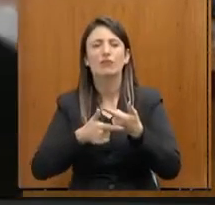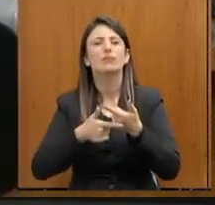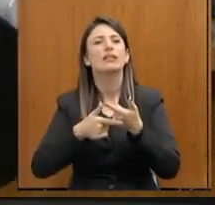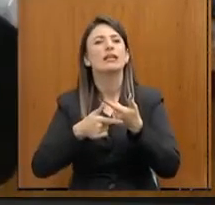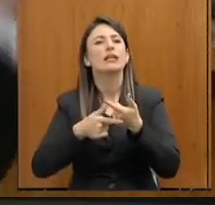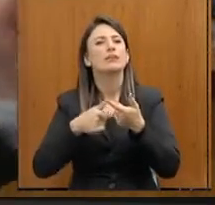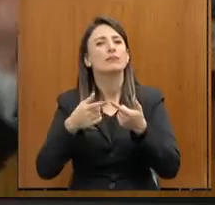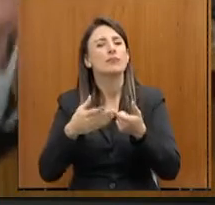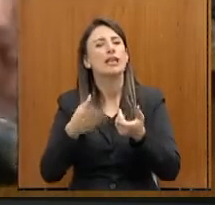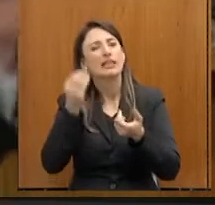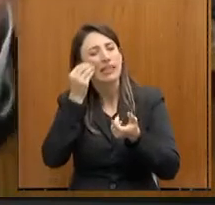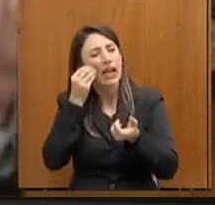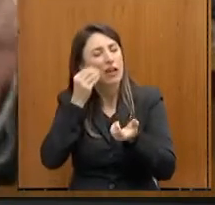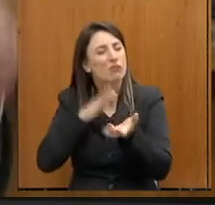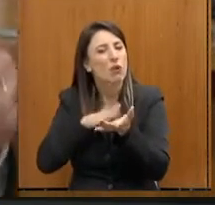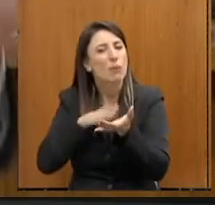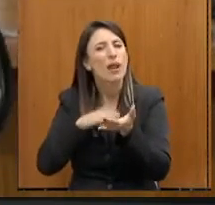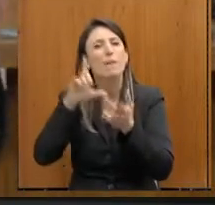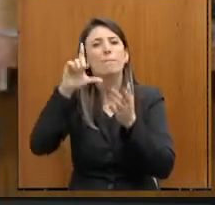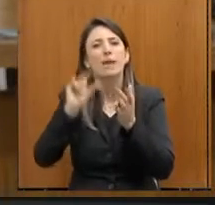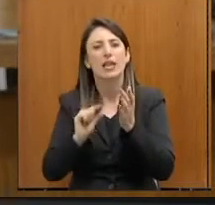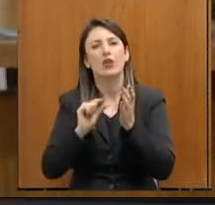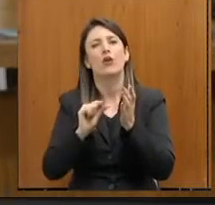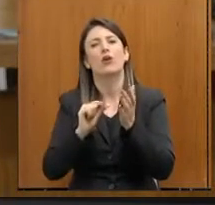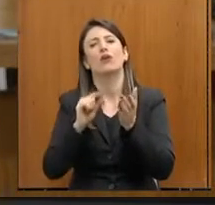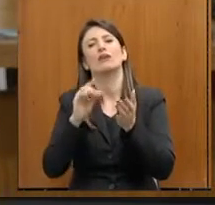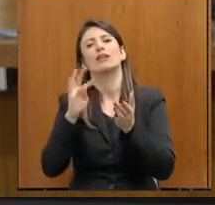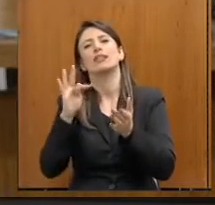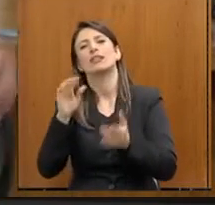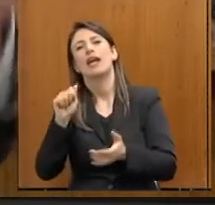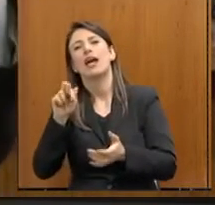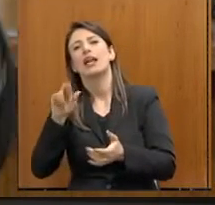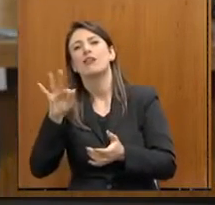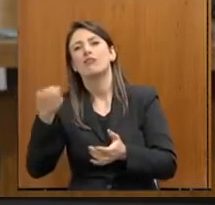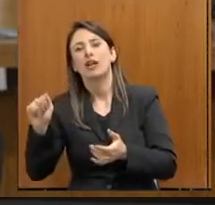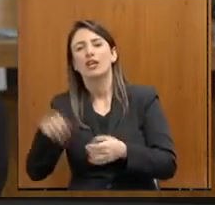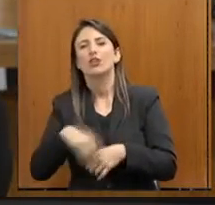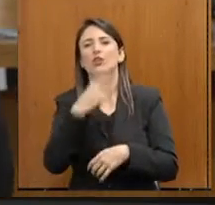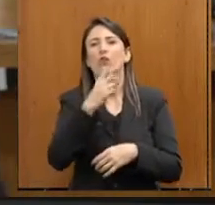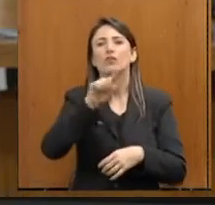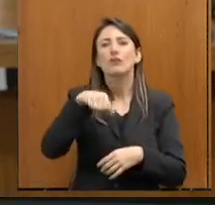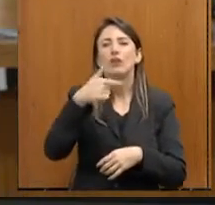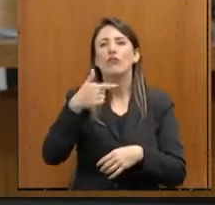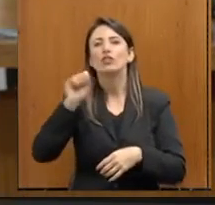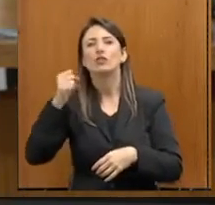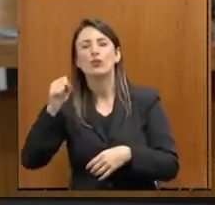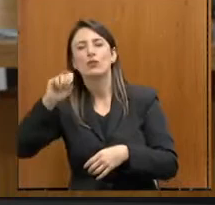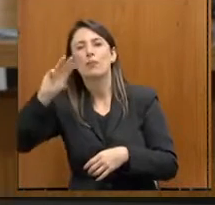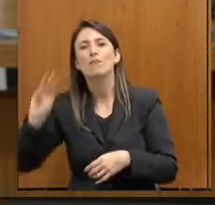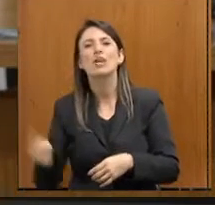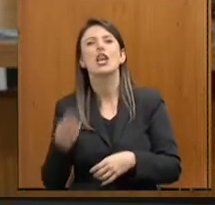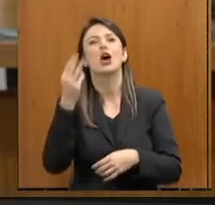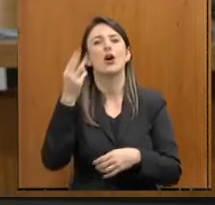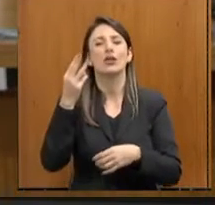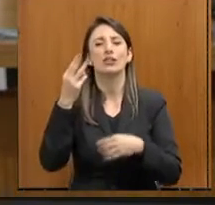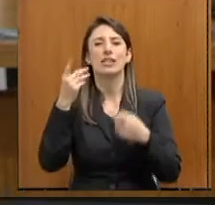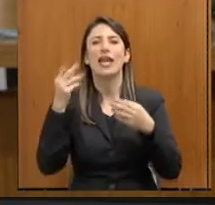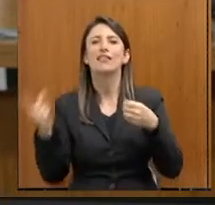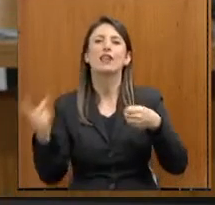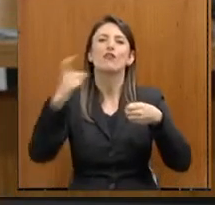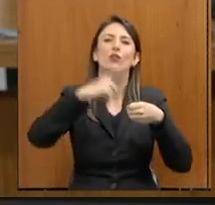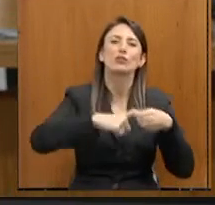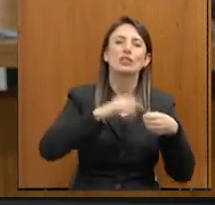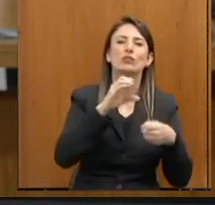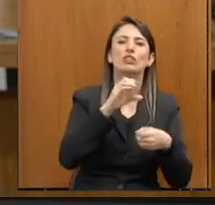menor tarifa 2,28 milhões de reais é a maior devolução de crédito de PIS cofins